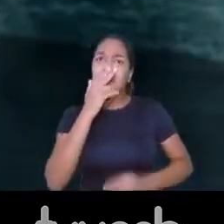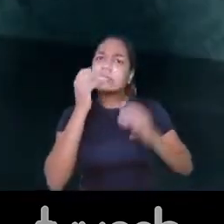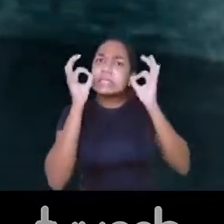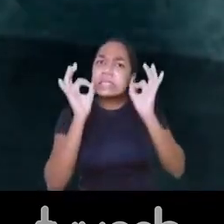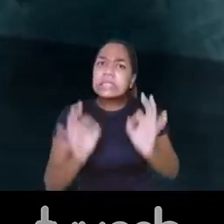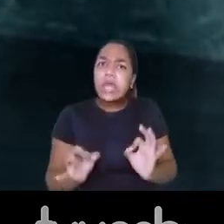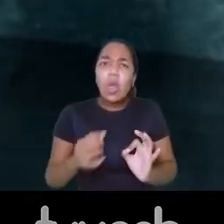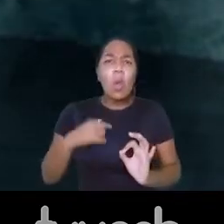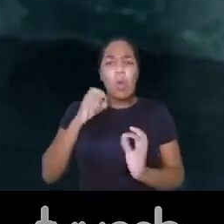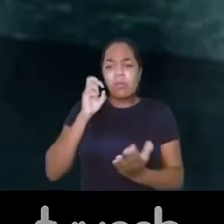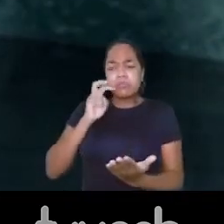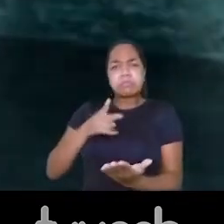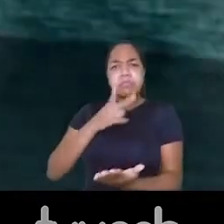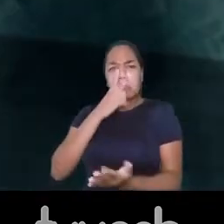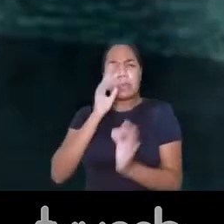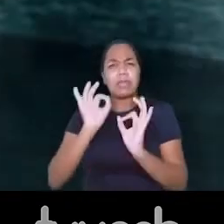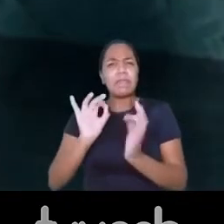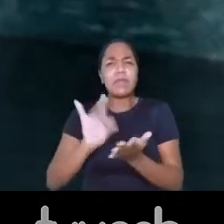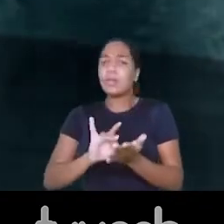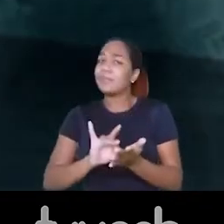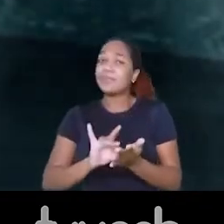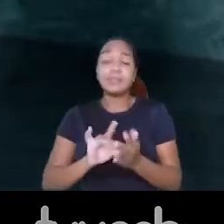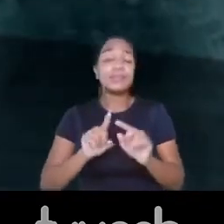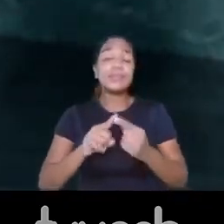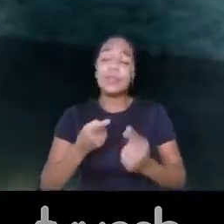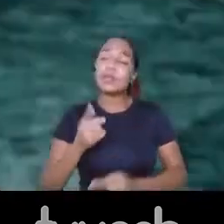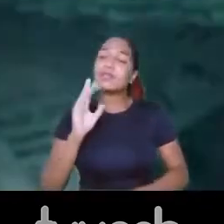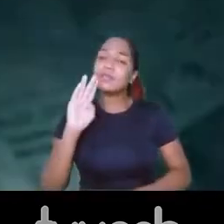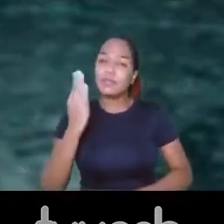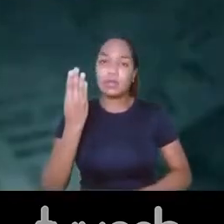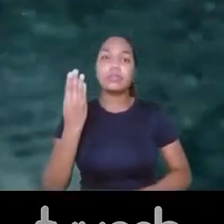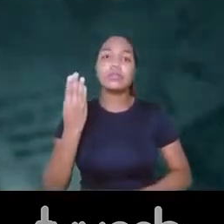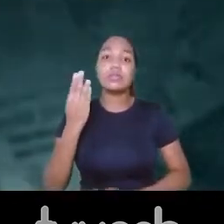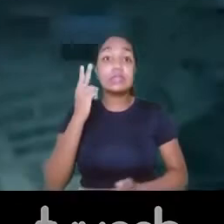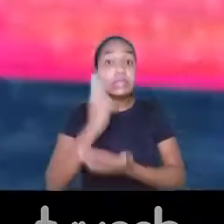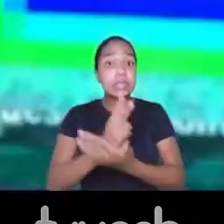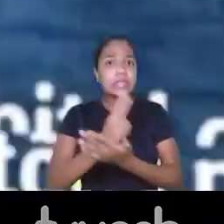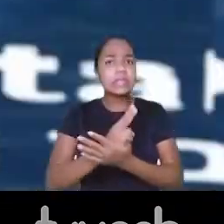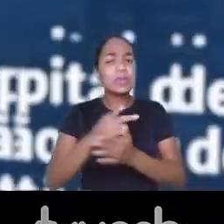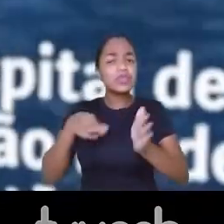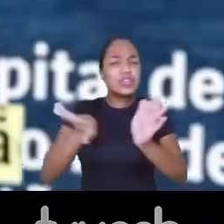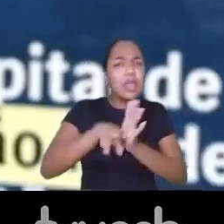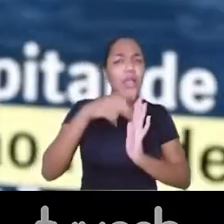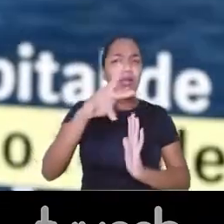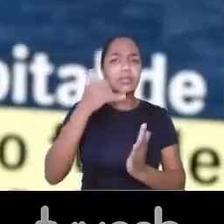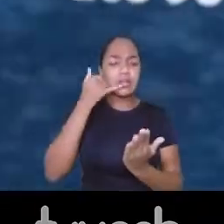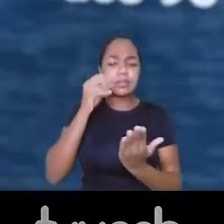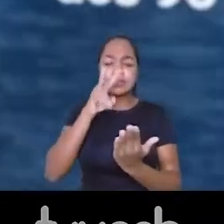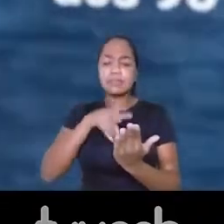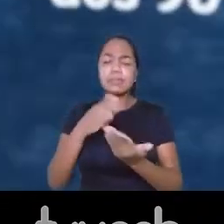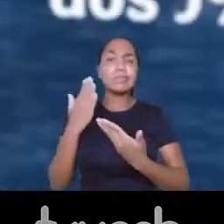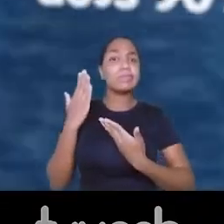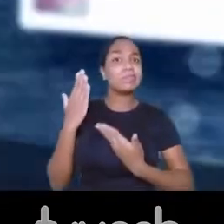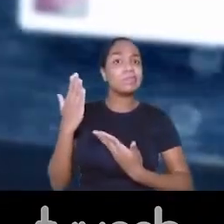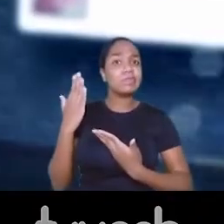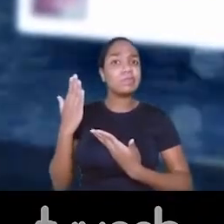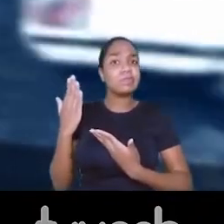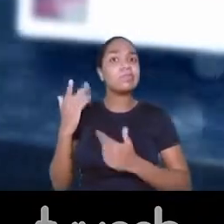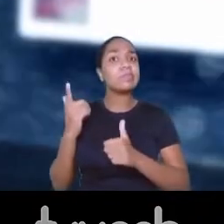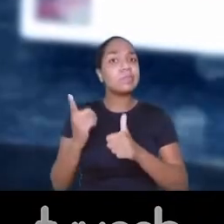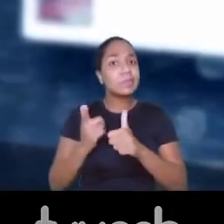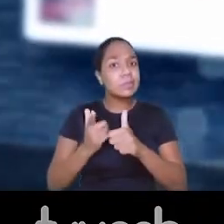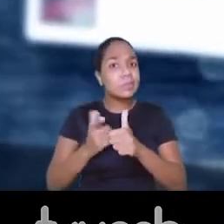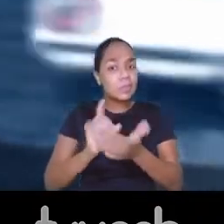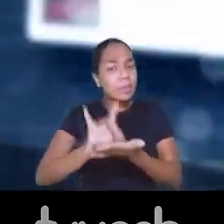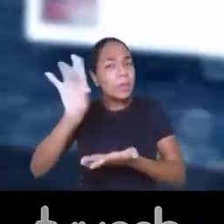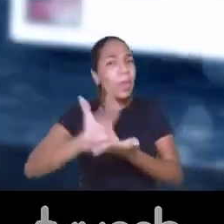parece notícia tem jeito de notícia mas é feito sempre que receber uma informação